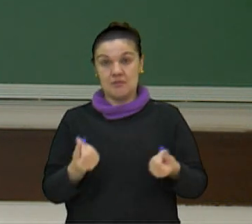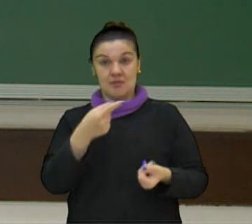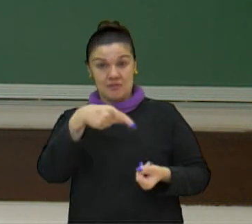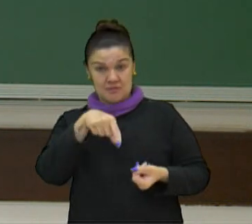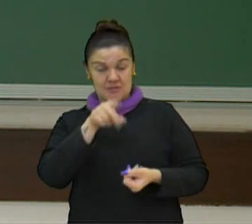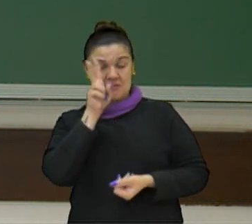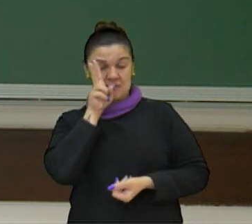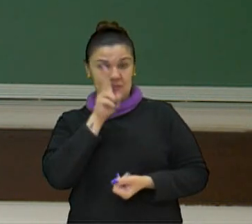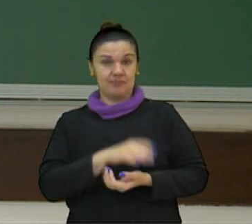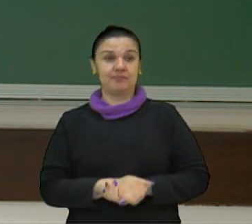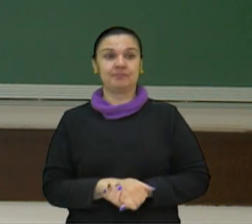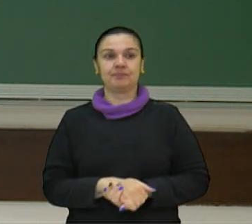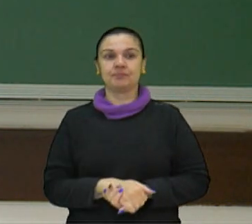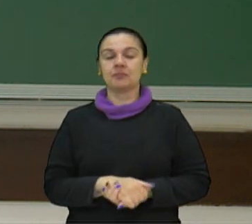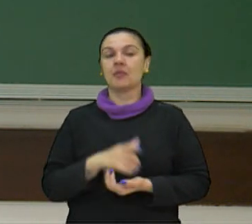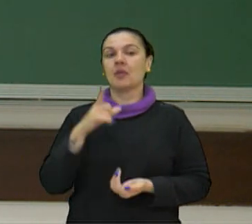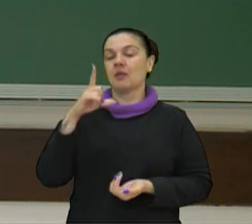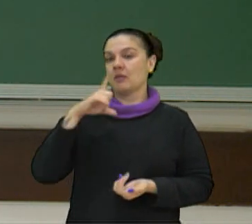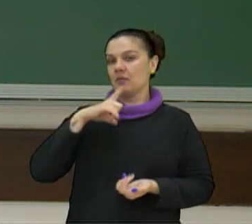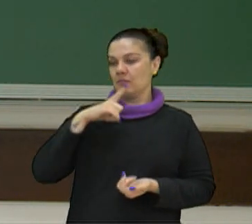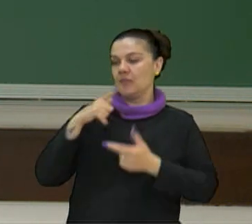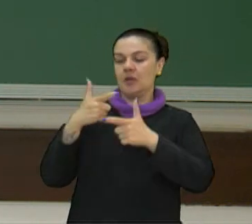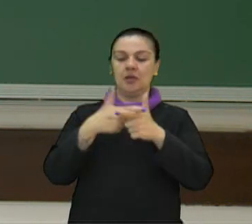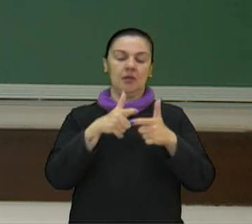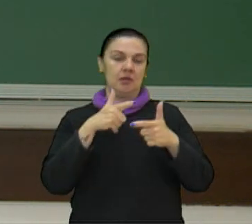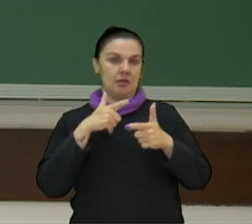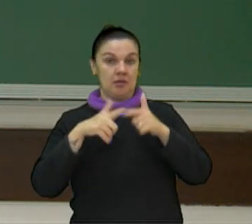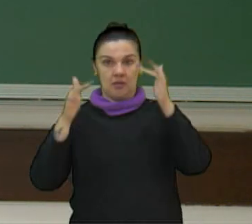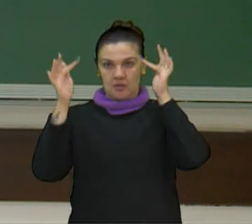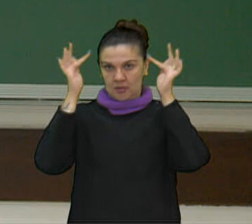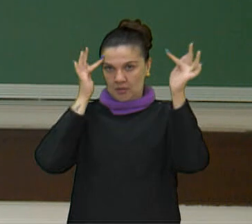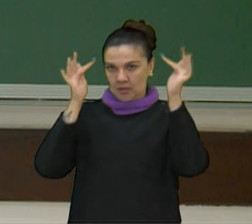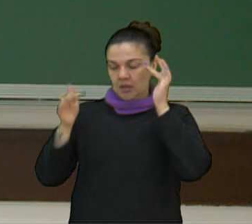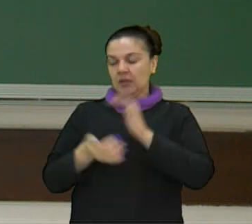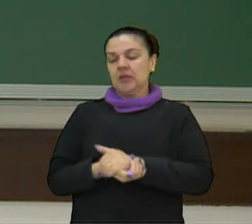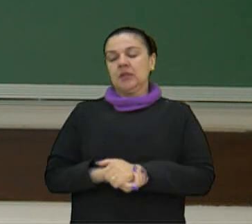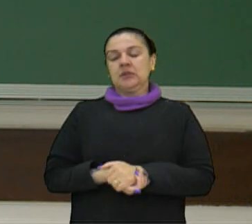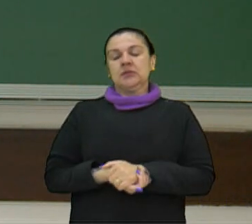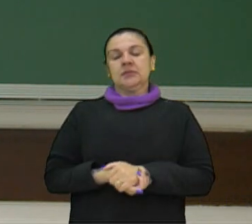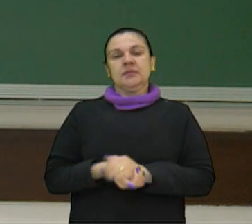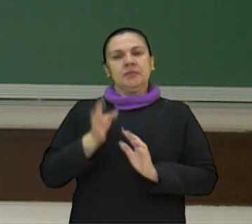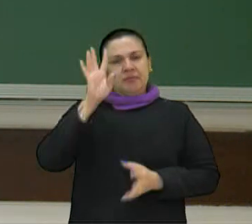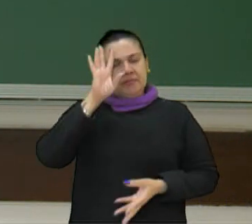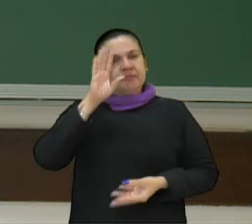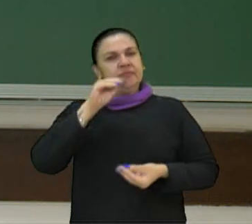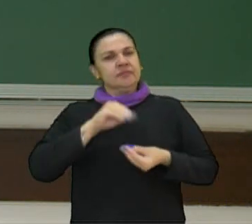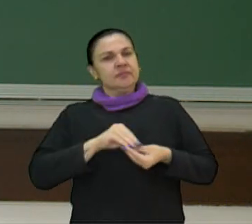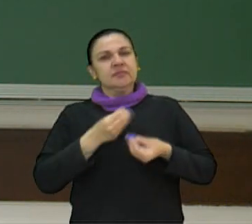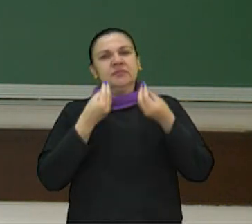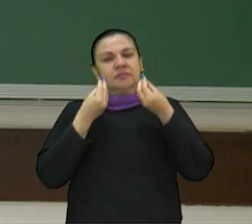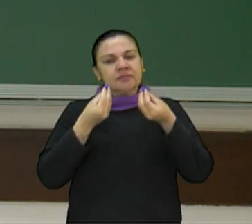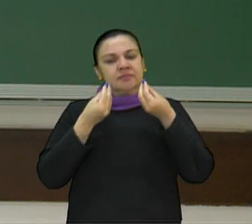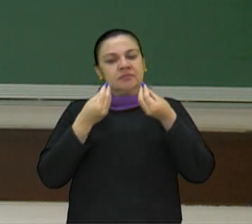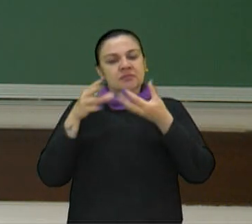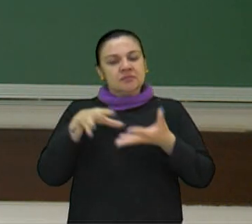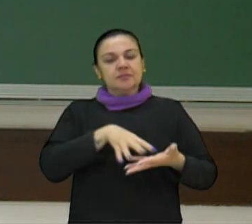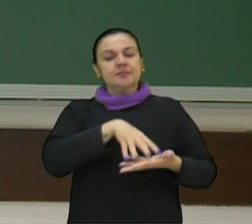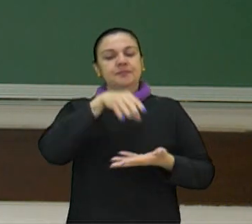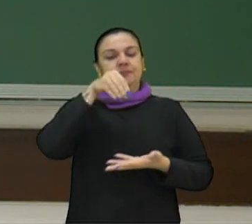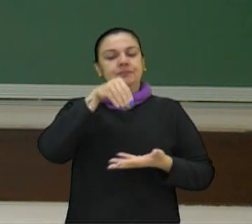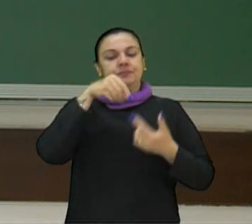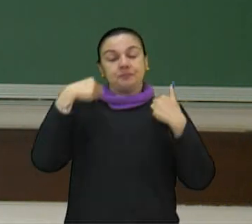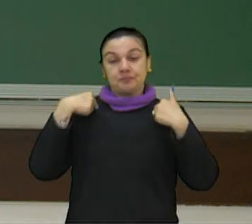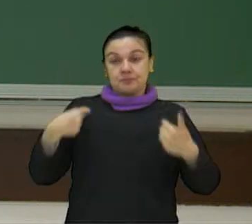lembram que havia um grande problema na filosofia de Descartes, que era entender como é que a alma e o